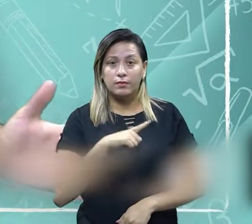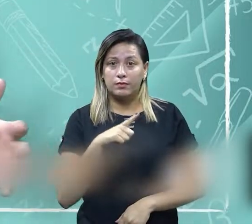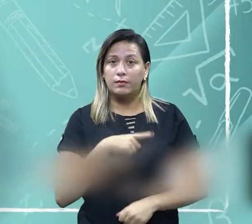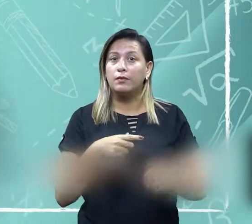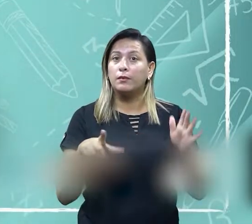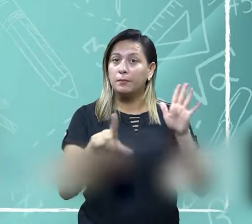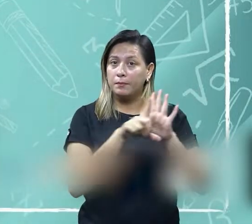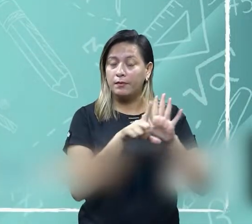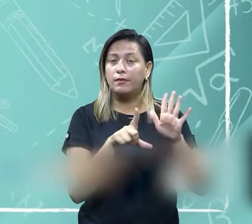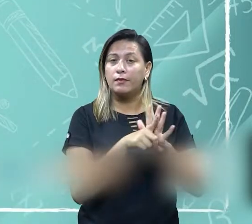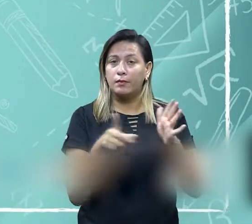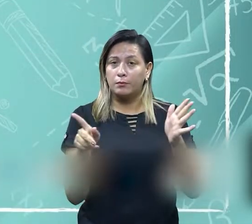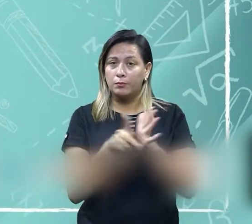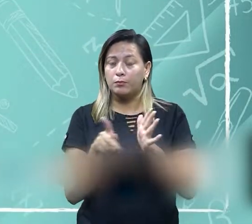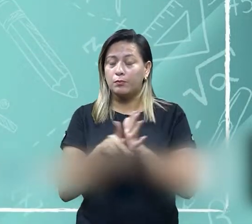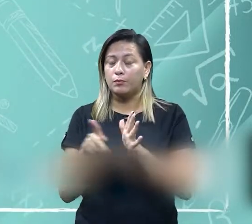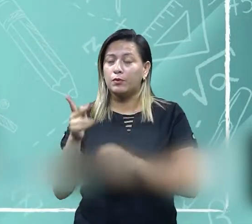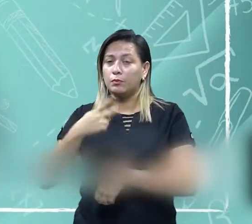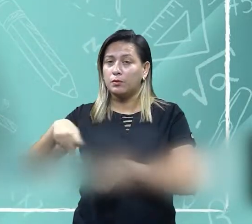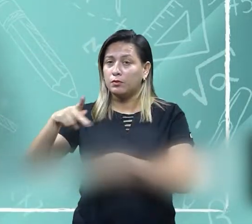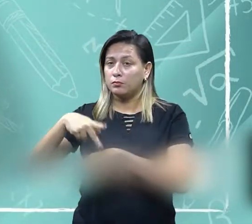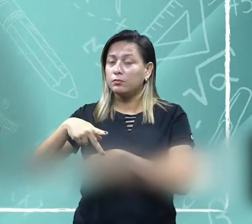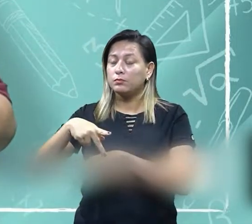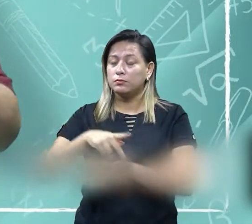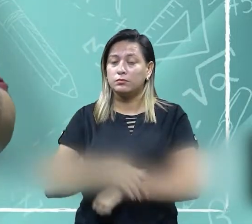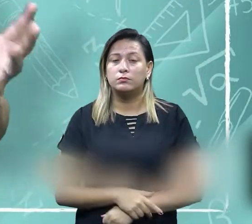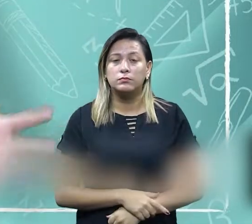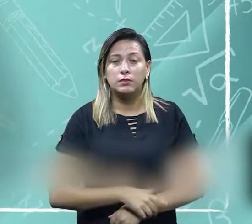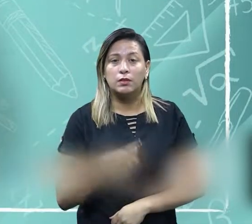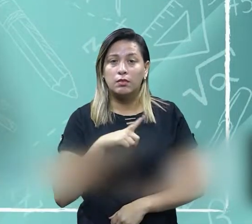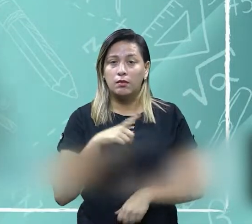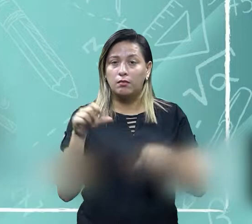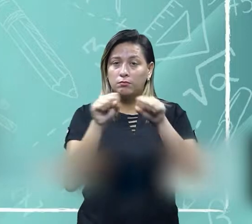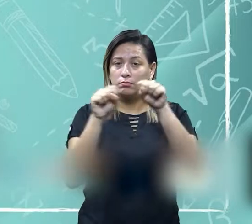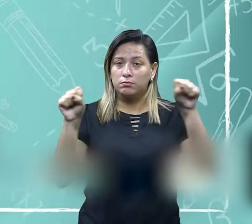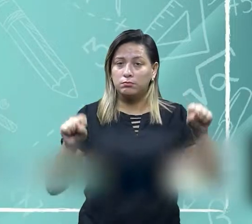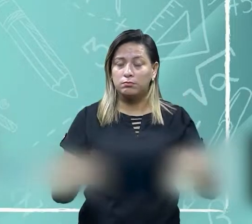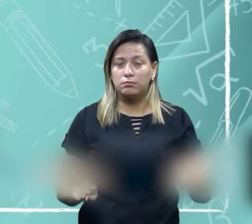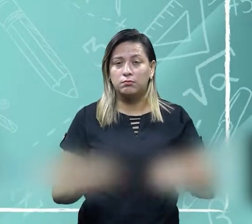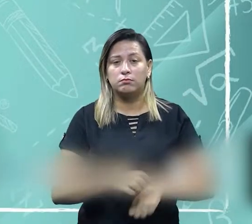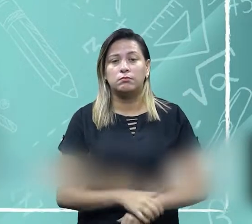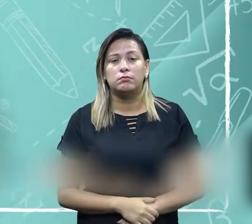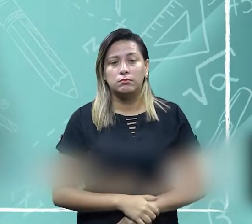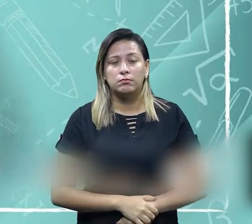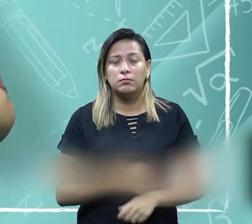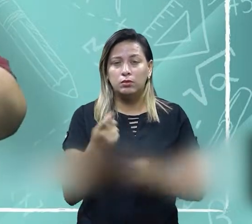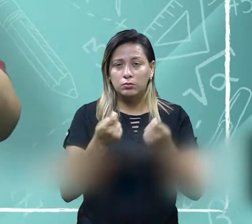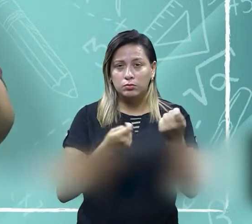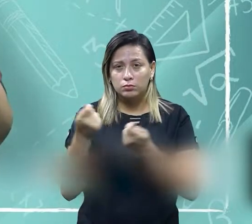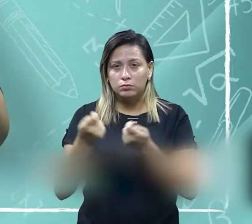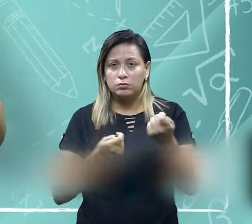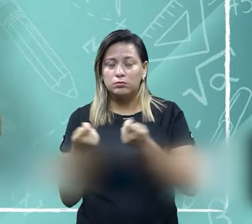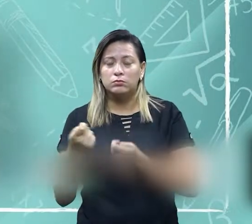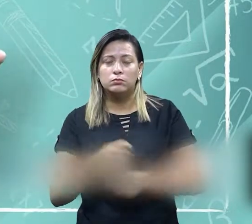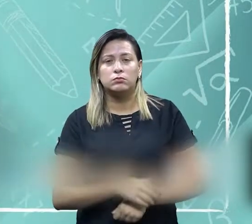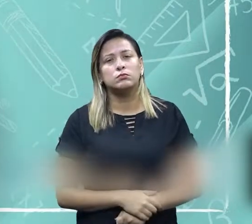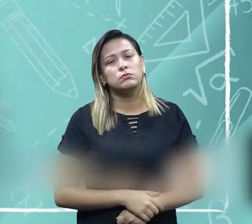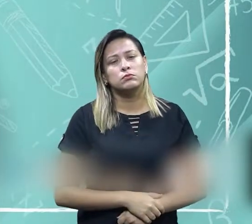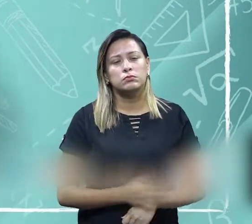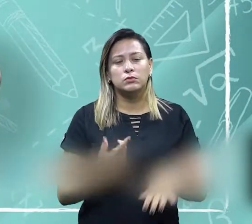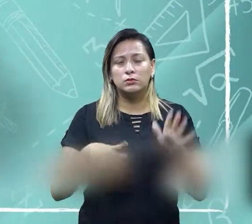país, né? Cada país tem seu sistema de controle, sistema